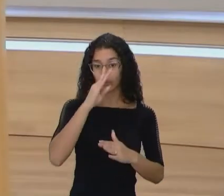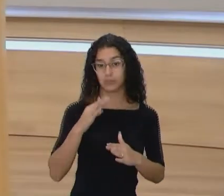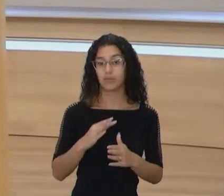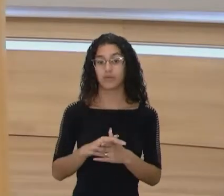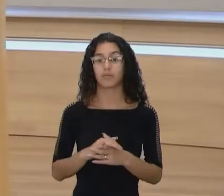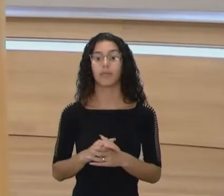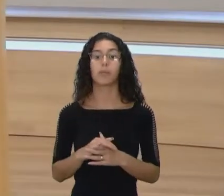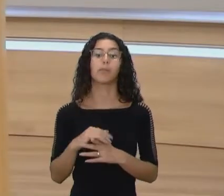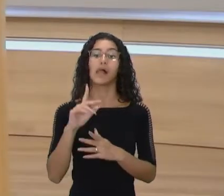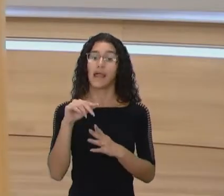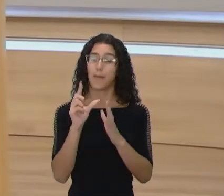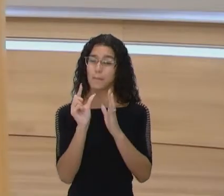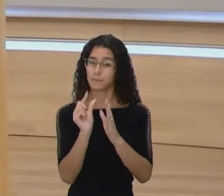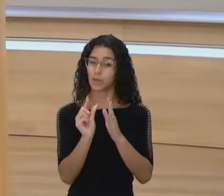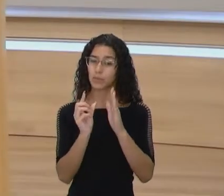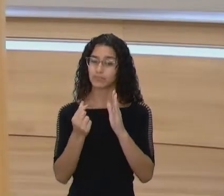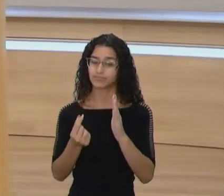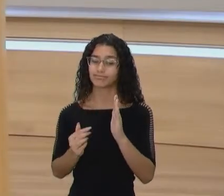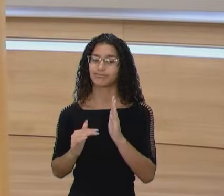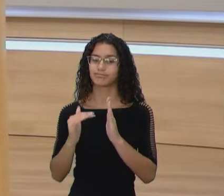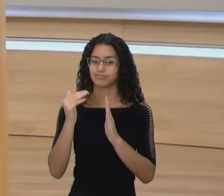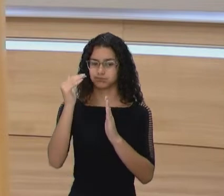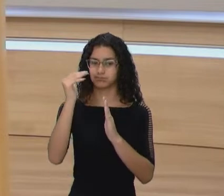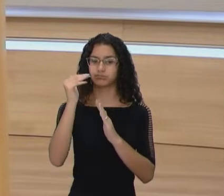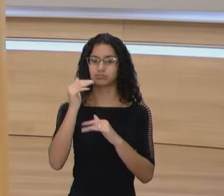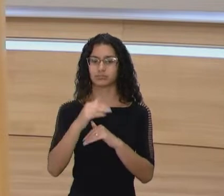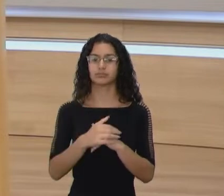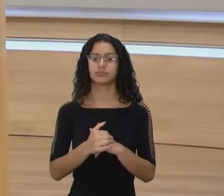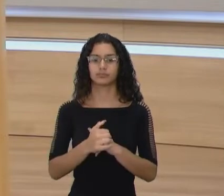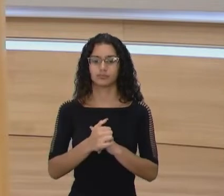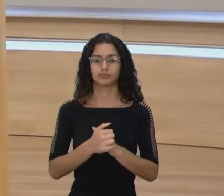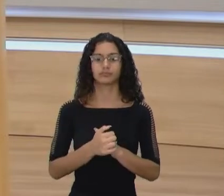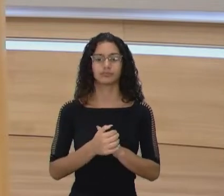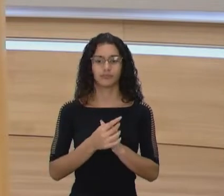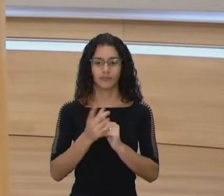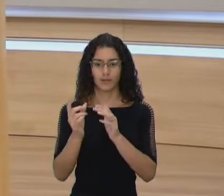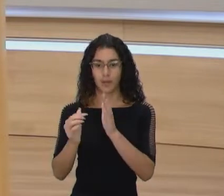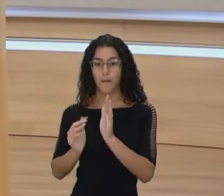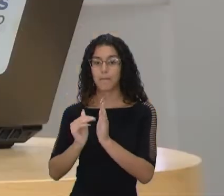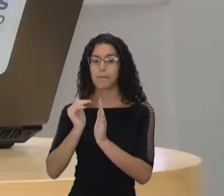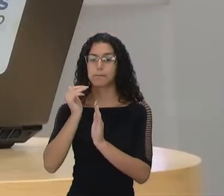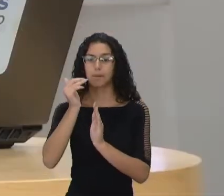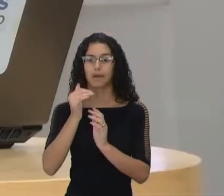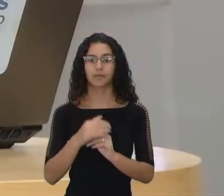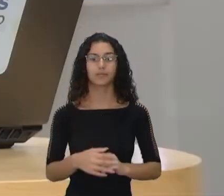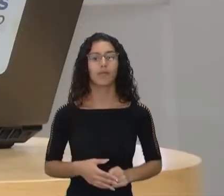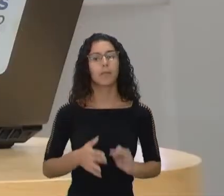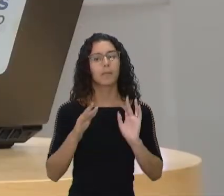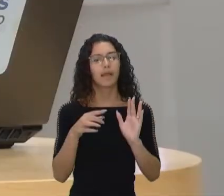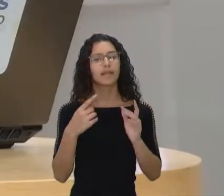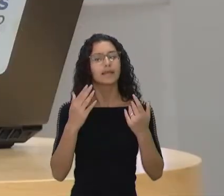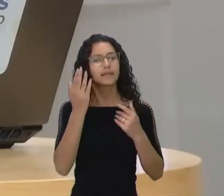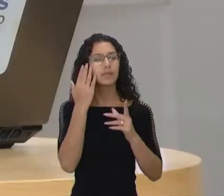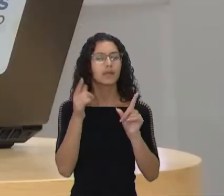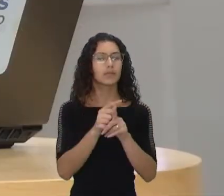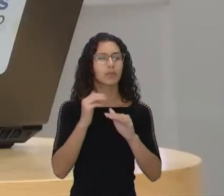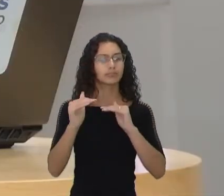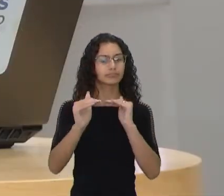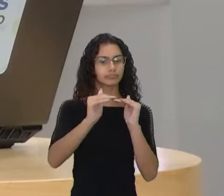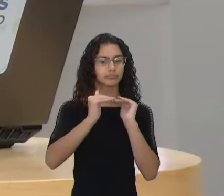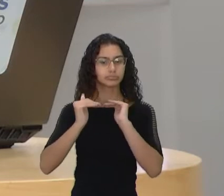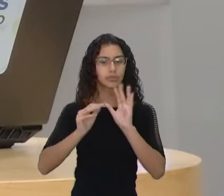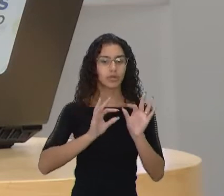né? Sim. Elas são um pouco mais valiosas, um pouco mais caras, né? Mas a gente tem que saber equilibrar, e acho